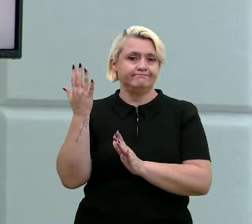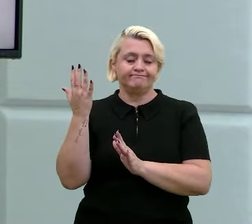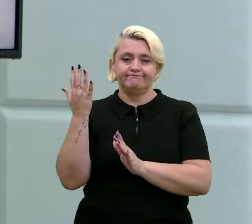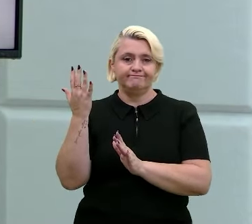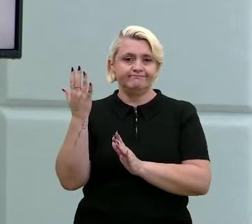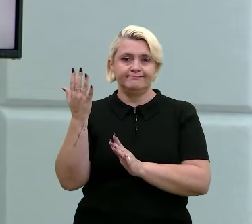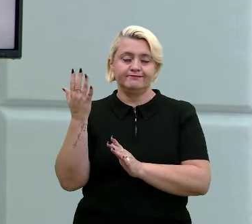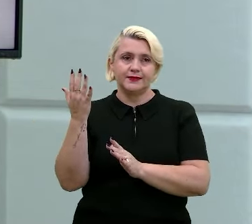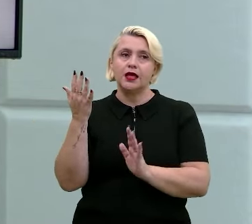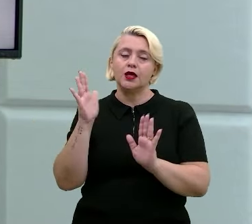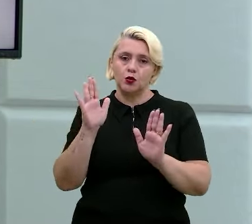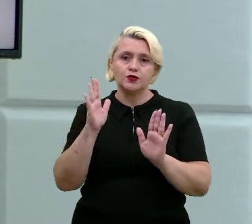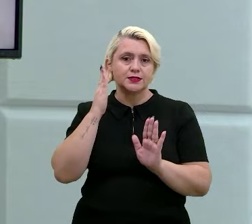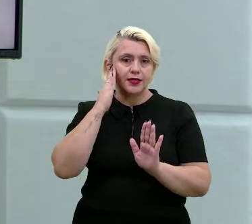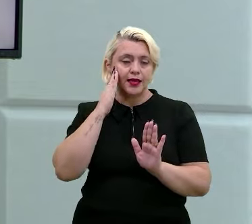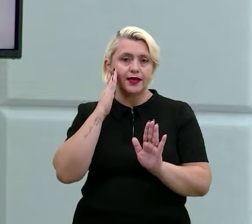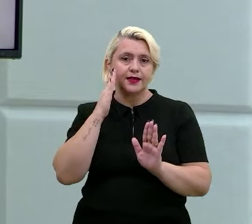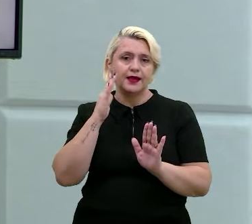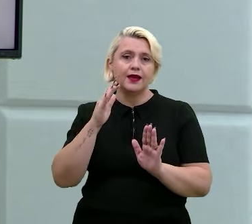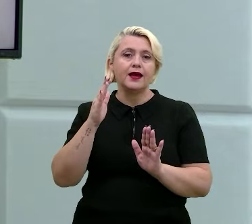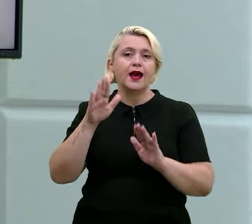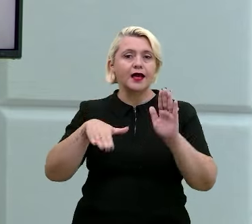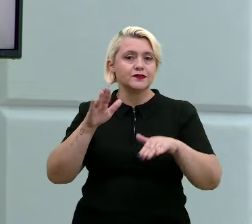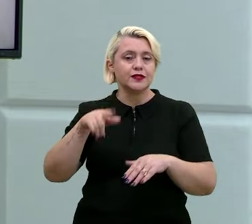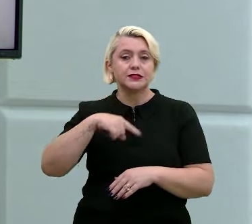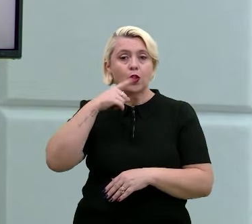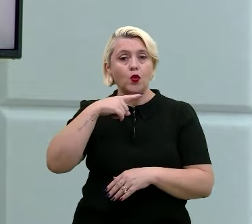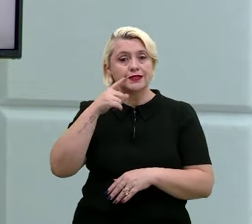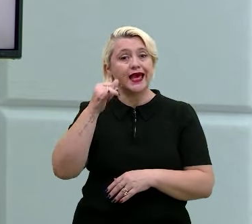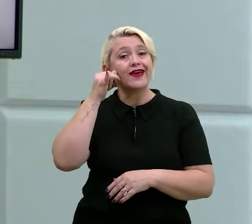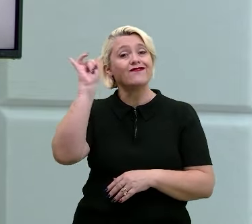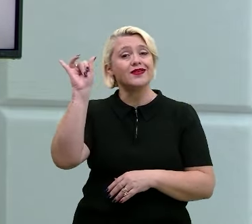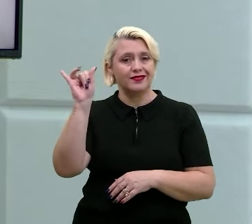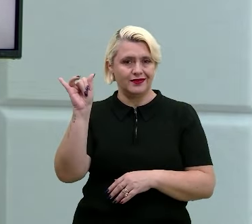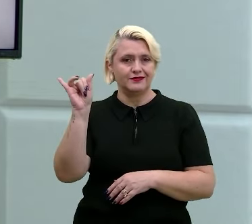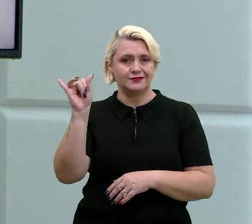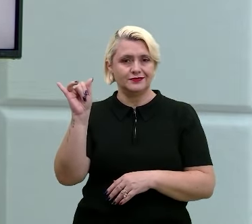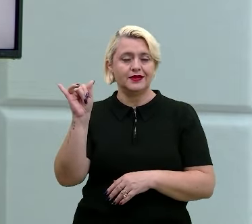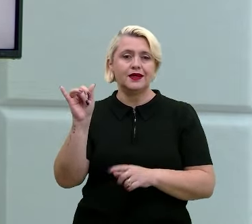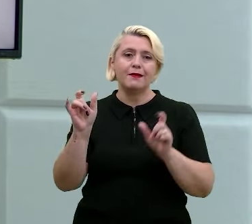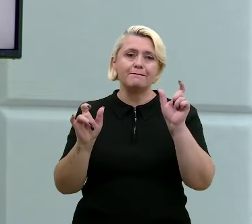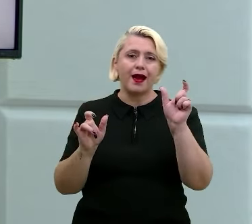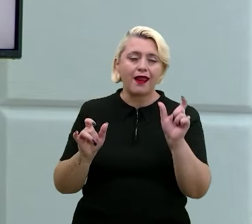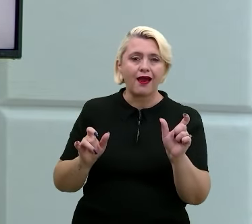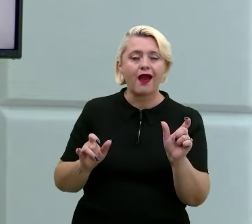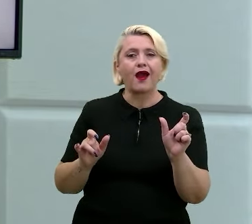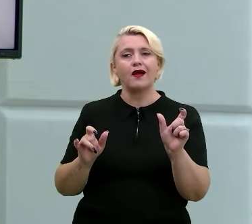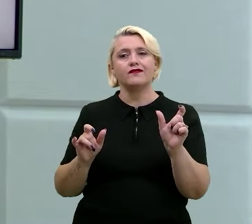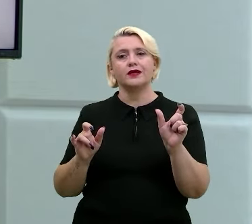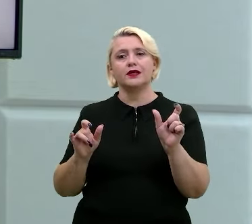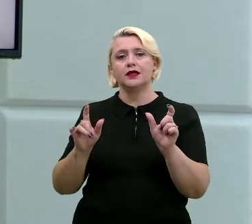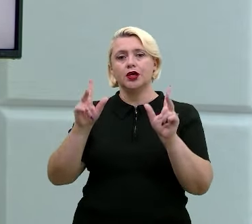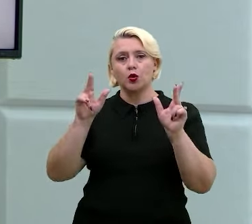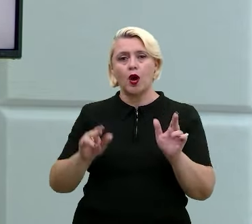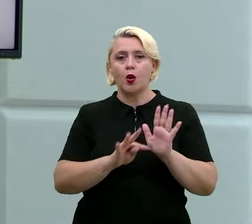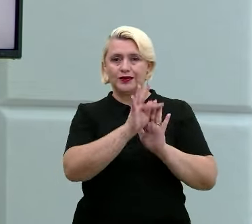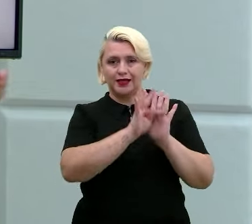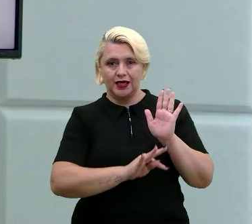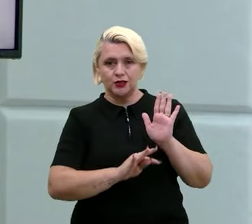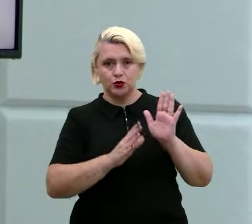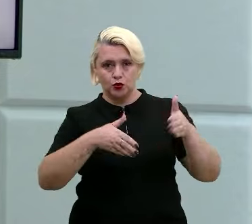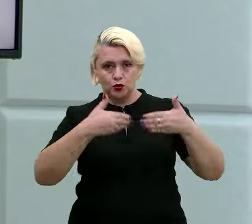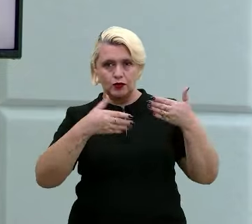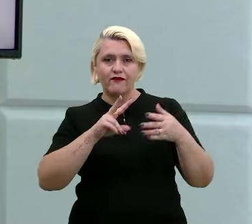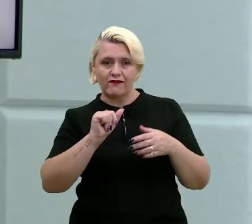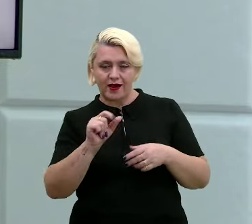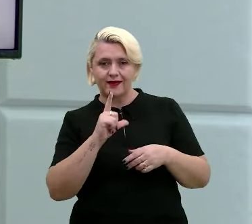gente vai conseguir evitar. Principalmente as palavras do tema, muitas vezes elas vão aparecer de modo repetido, assim. Às